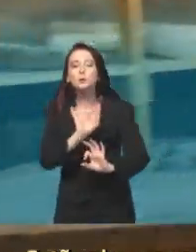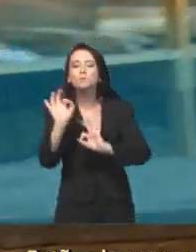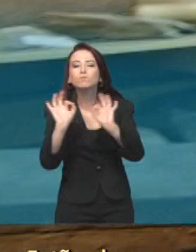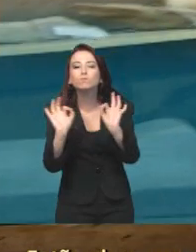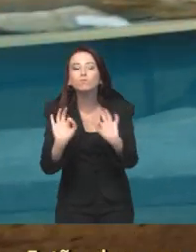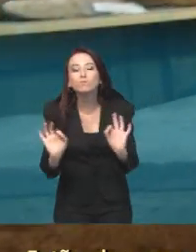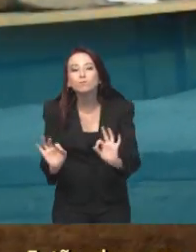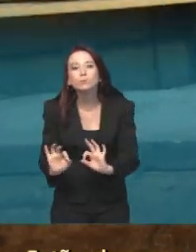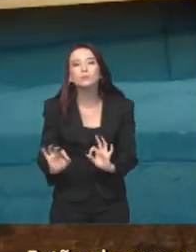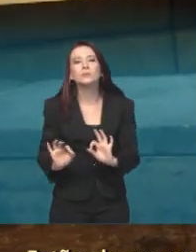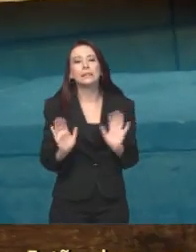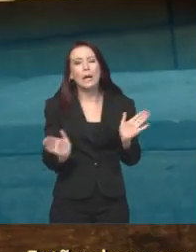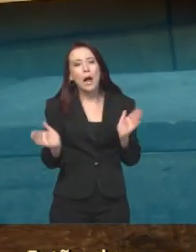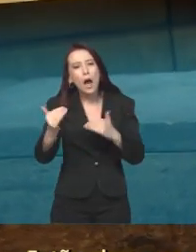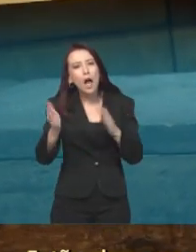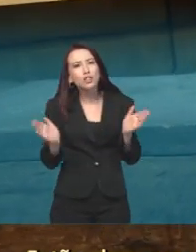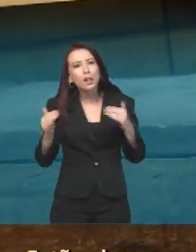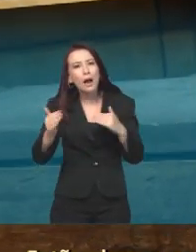of